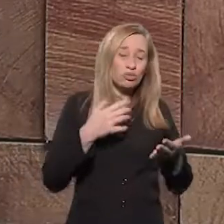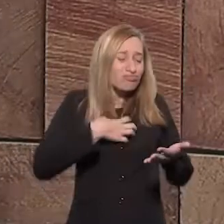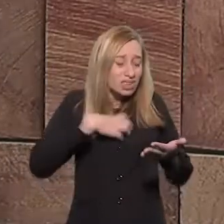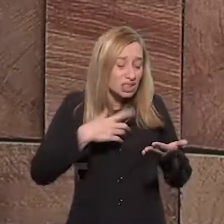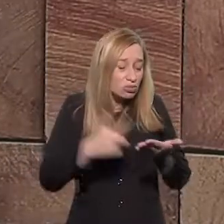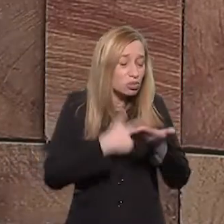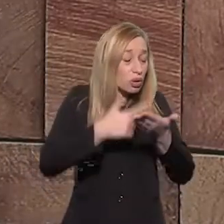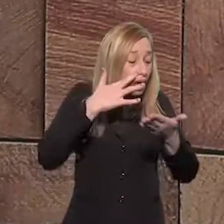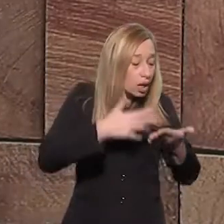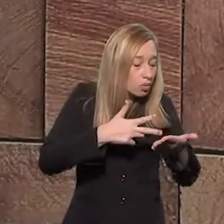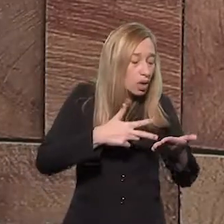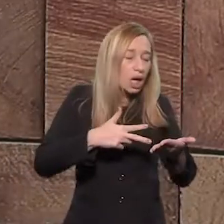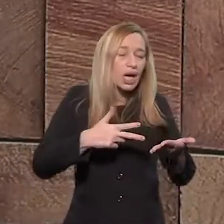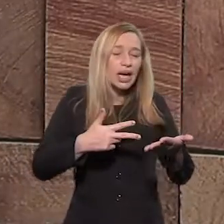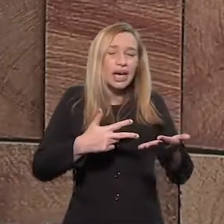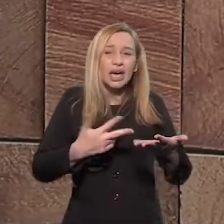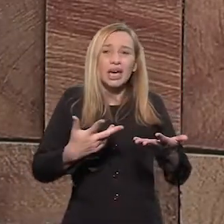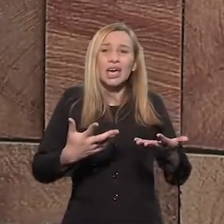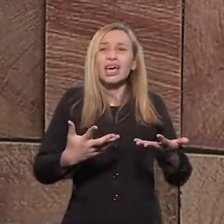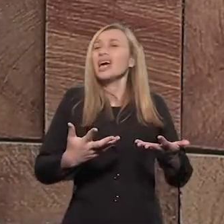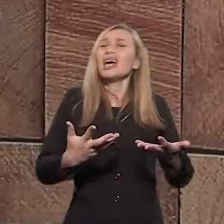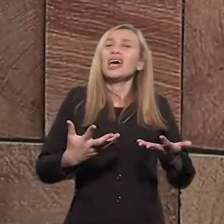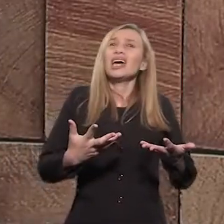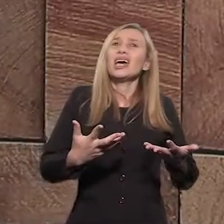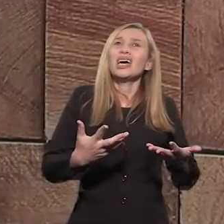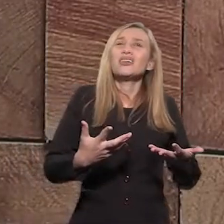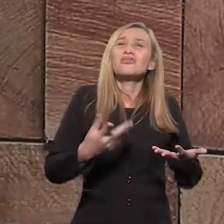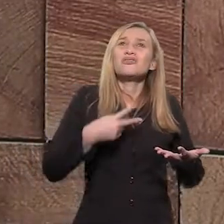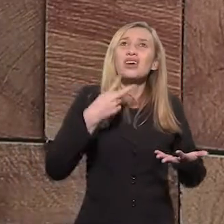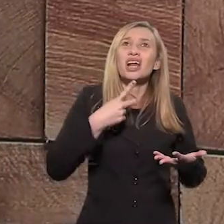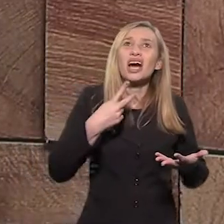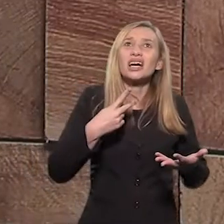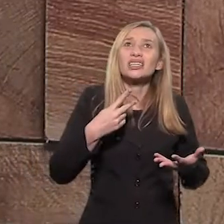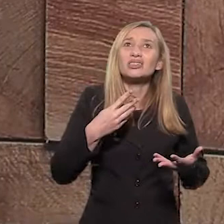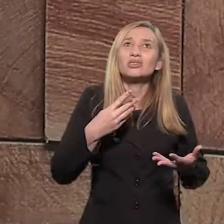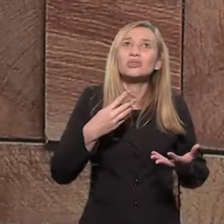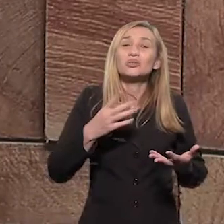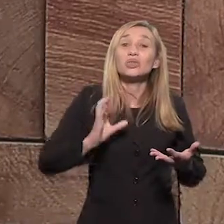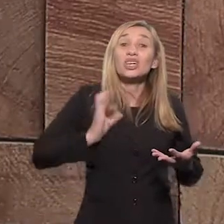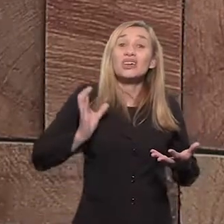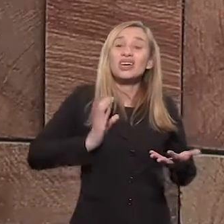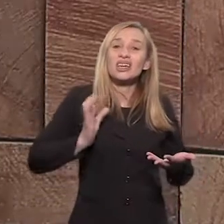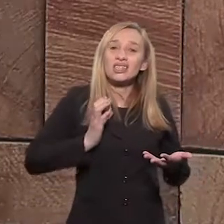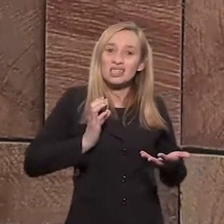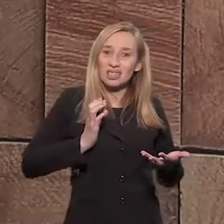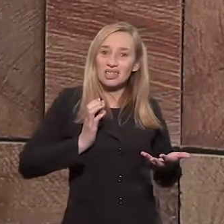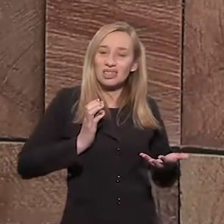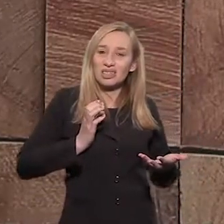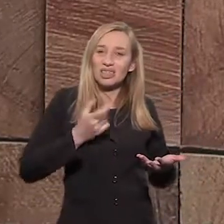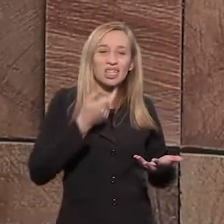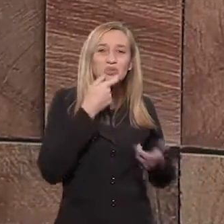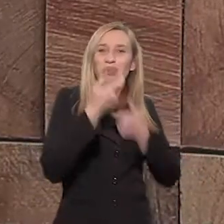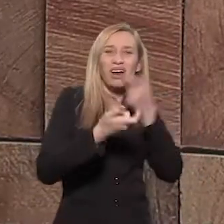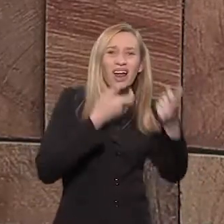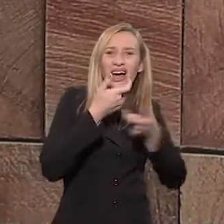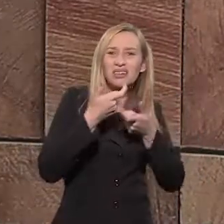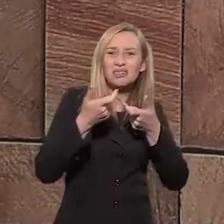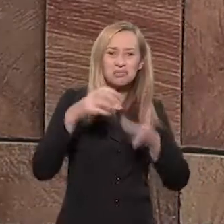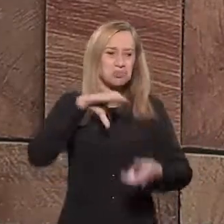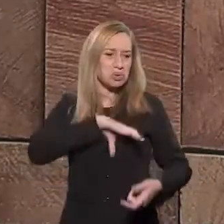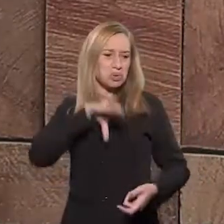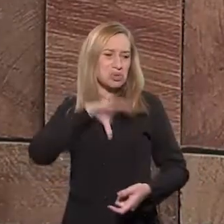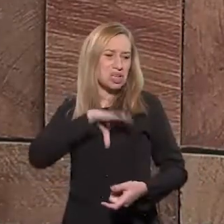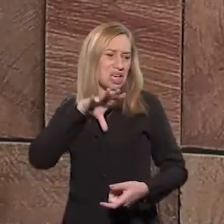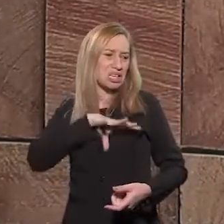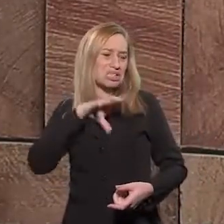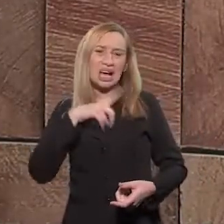quando eu leio Guimarães Rosa, eu sinto isso. É uma... Sem falar assim na riqueza vocabular que ele traz e na invenção constante, a